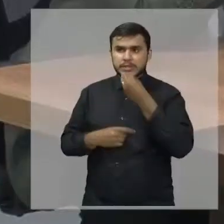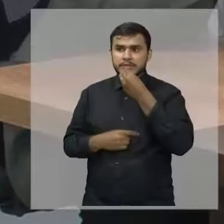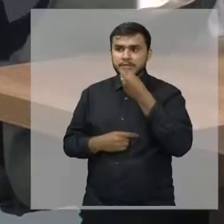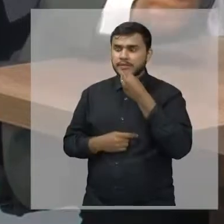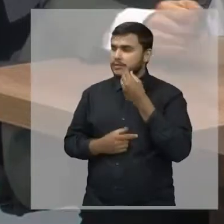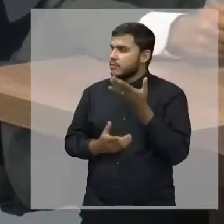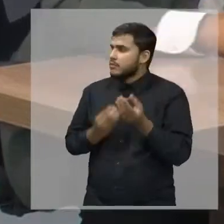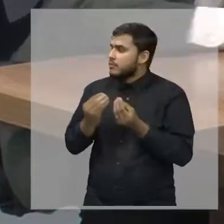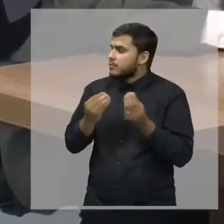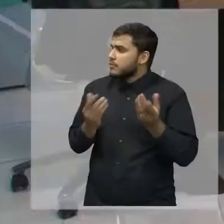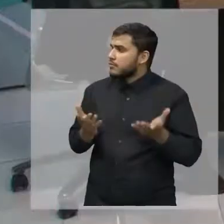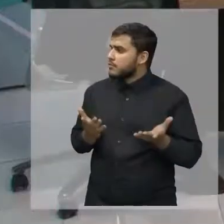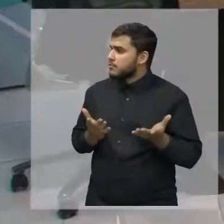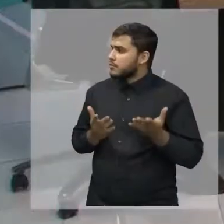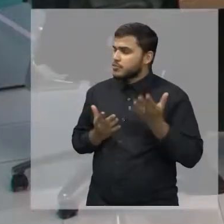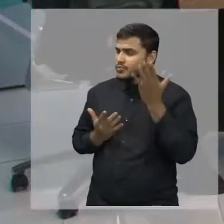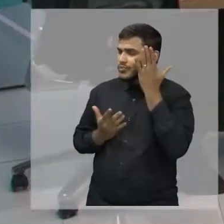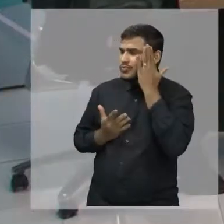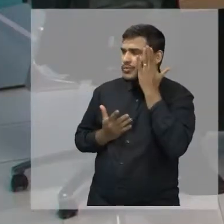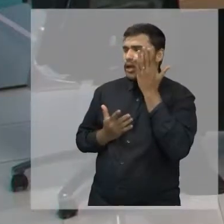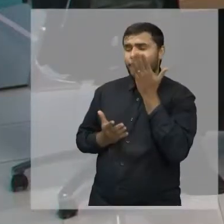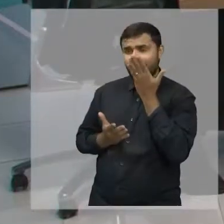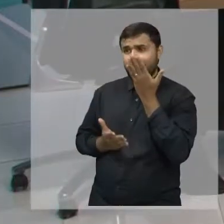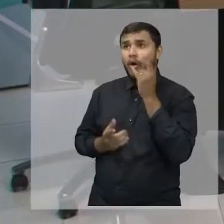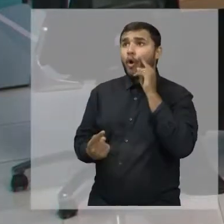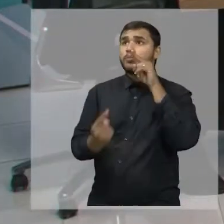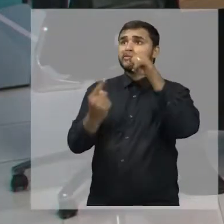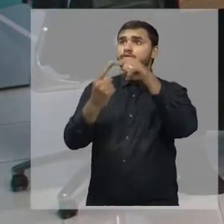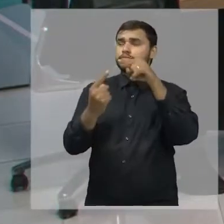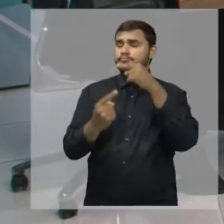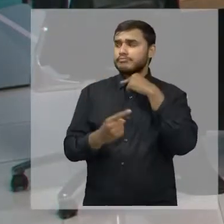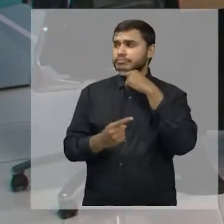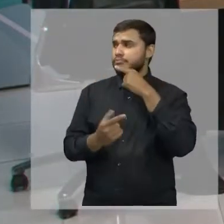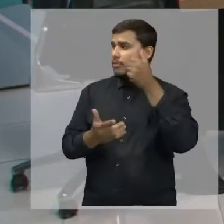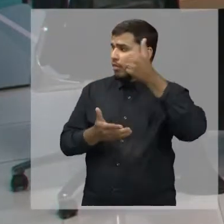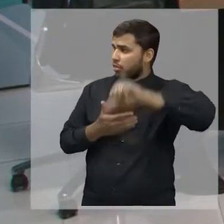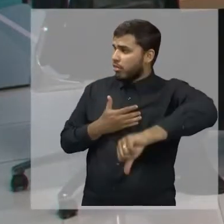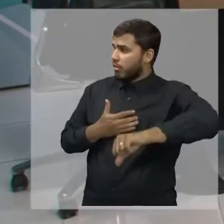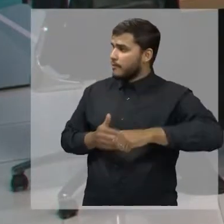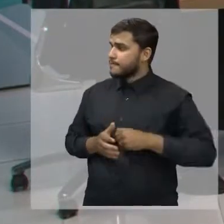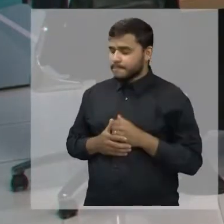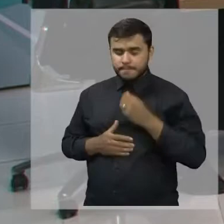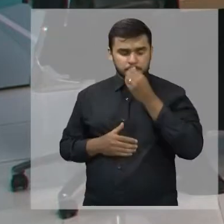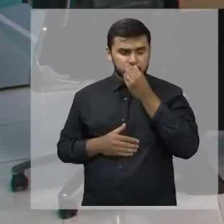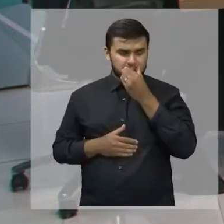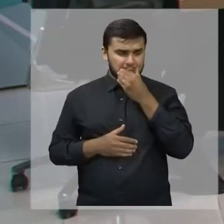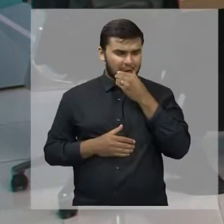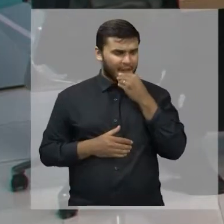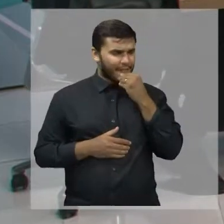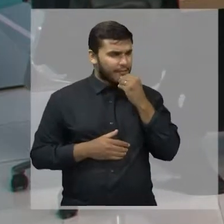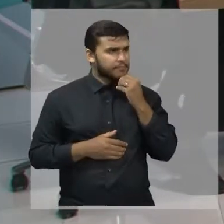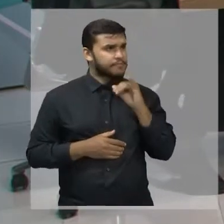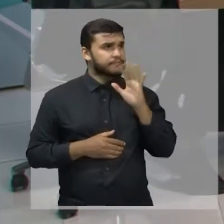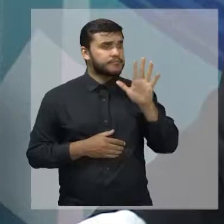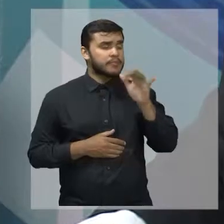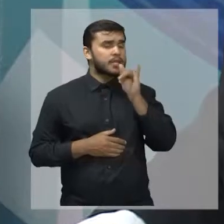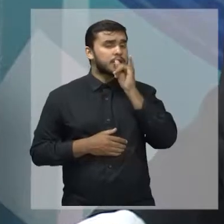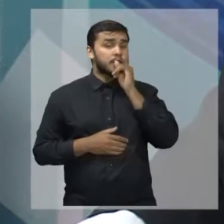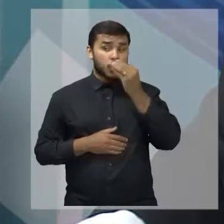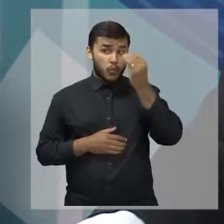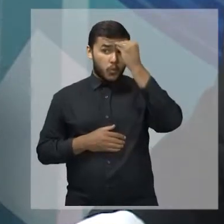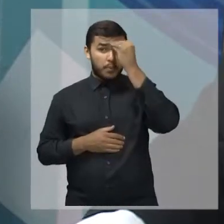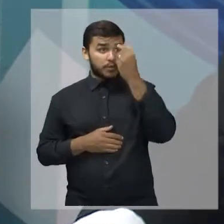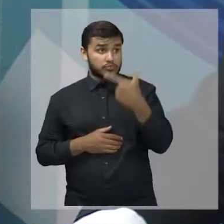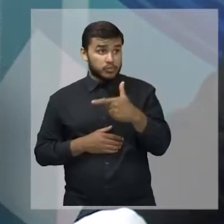mas o problema realmente é simples, eu acho. Primeiro, a presunção de inocência é um